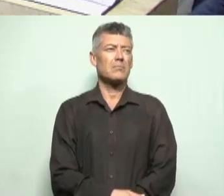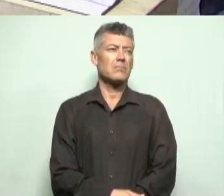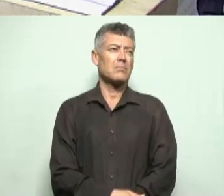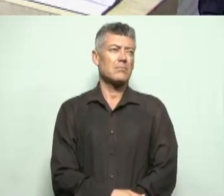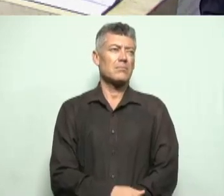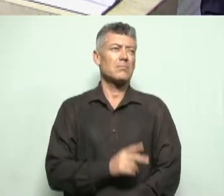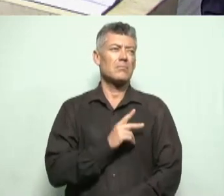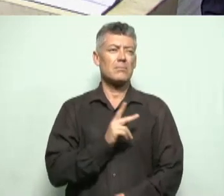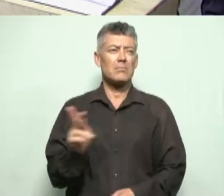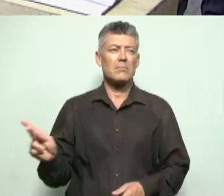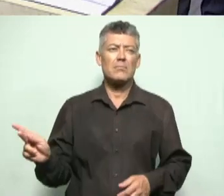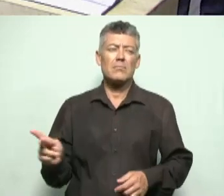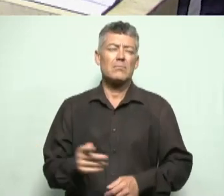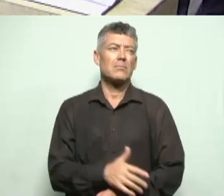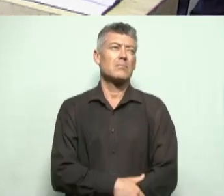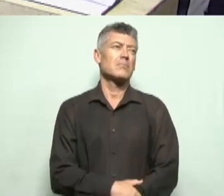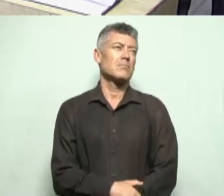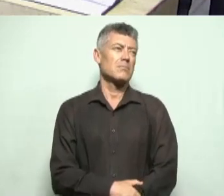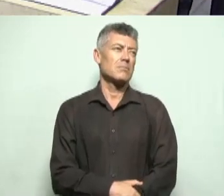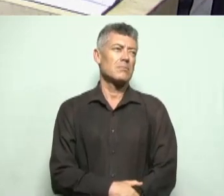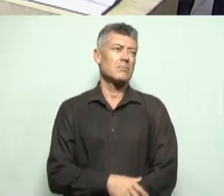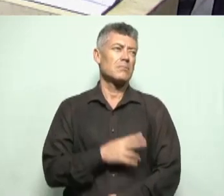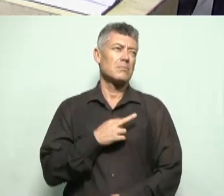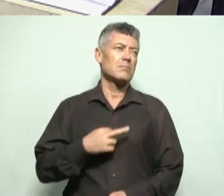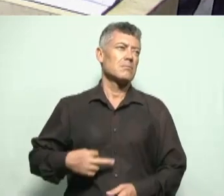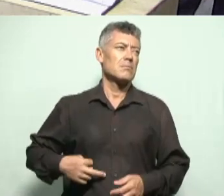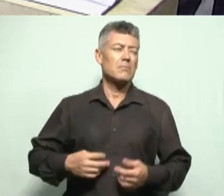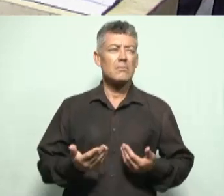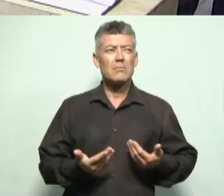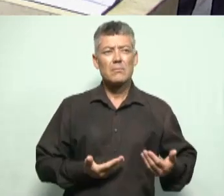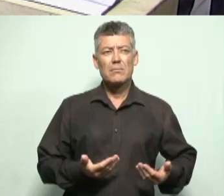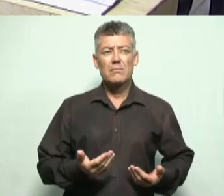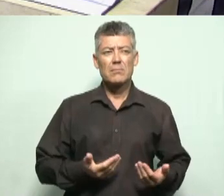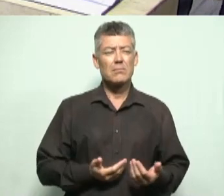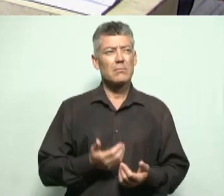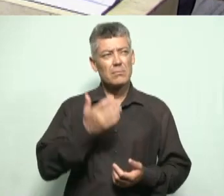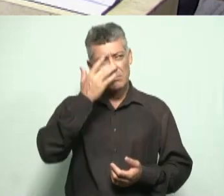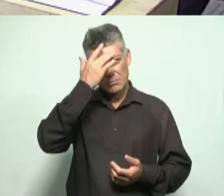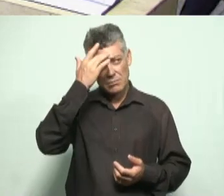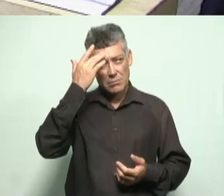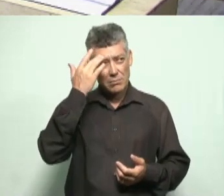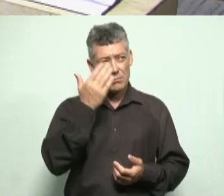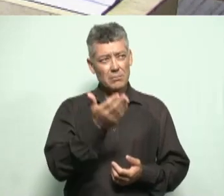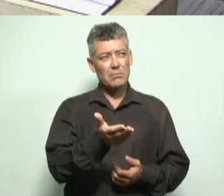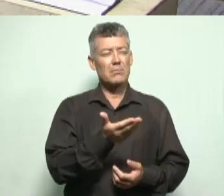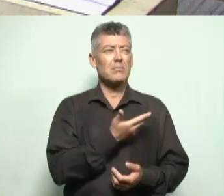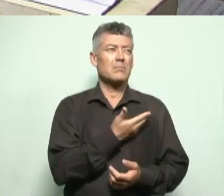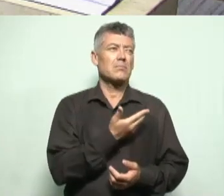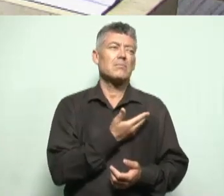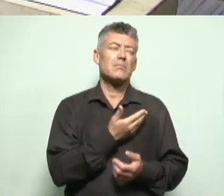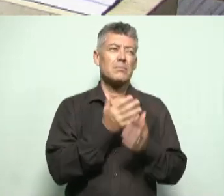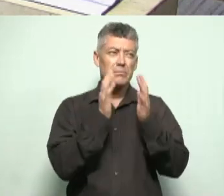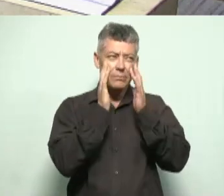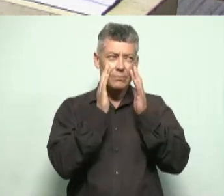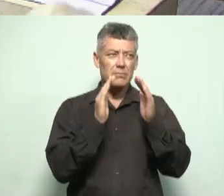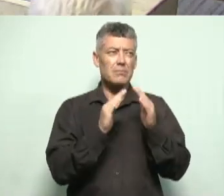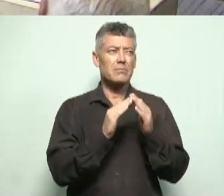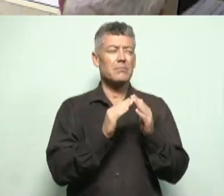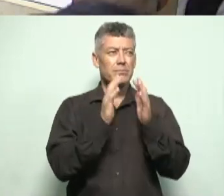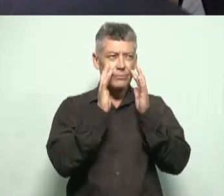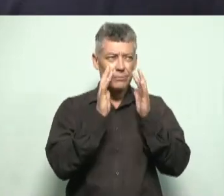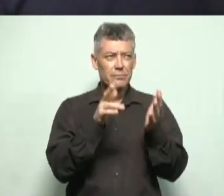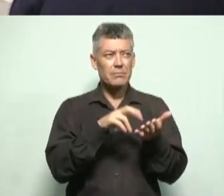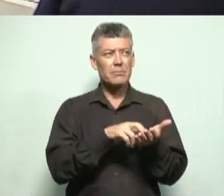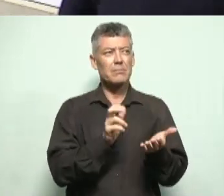Senhor presidente, senhoras e senhores vereadores, servidores, público em geral, principalmente você, minha amiga, meu amigo, que está em casa assistindo essa